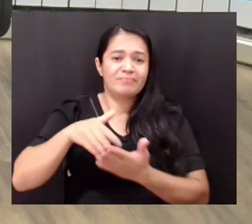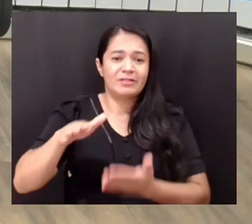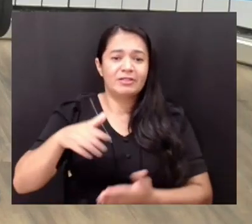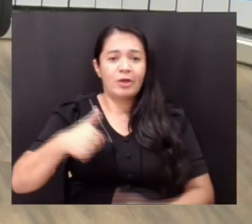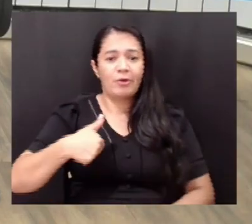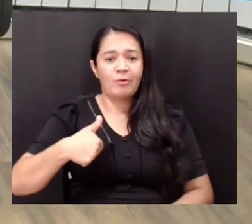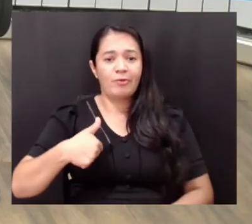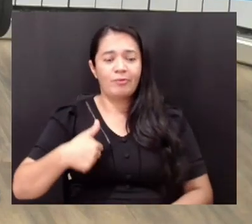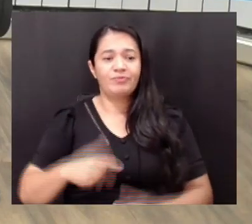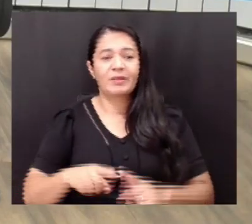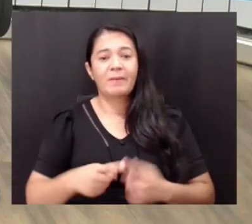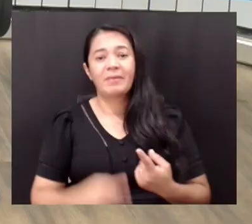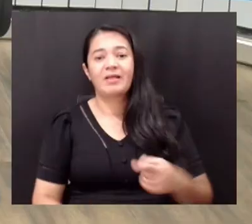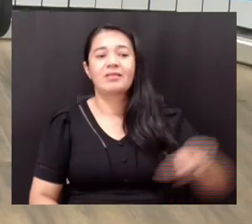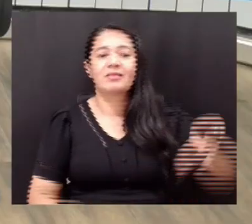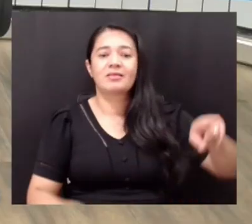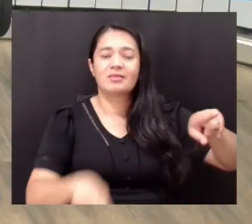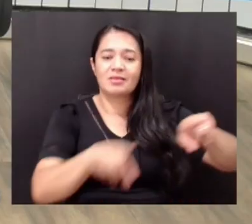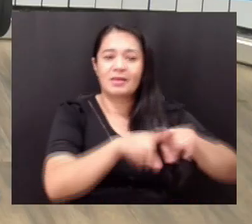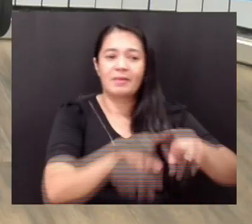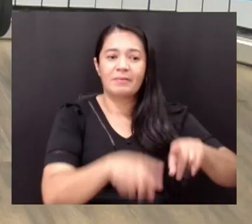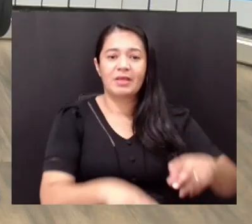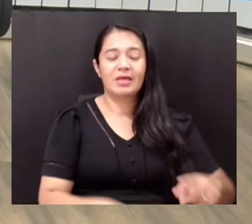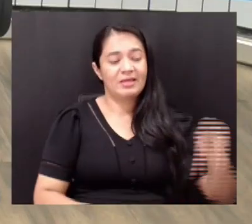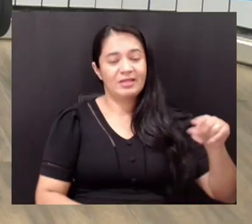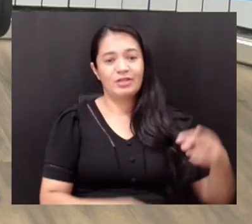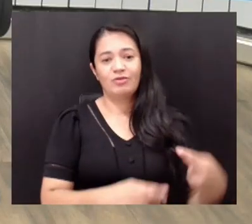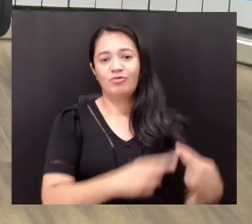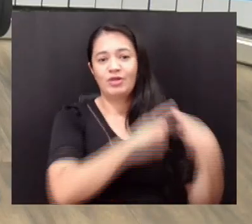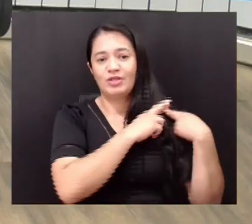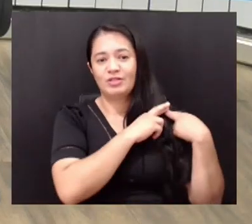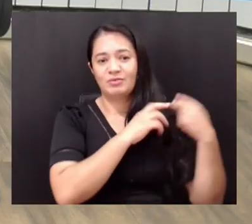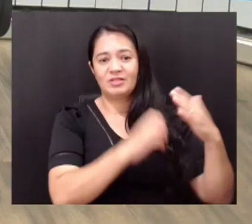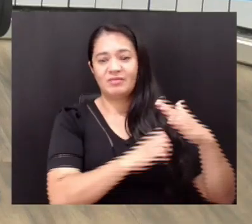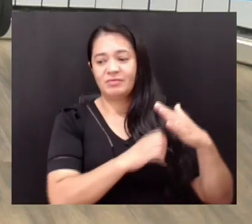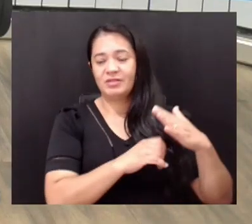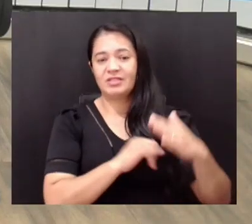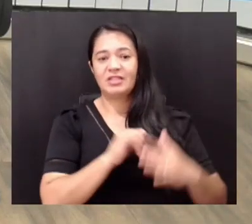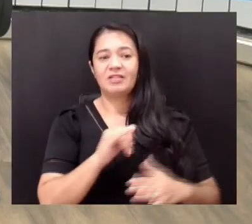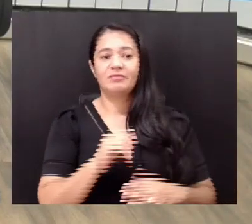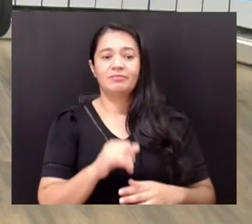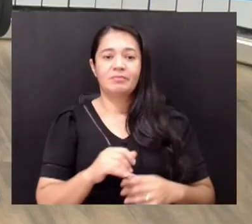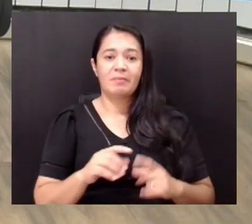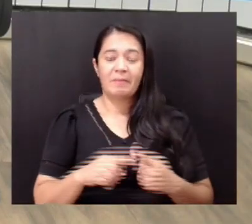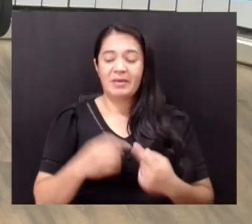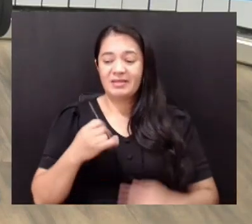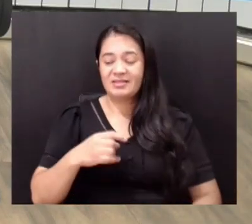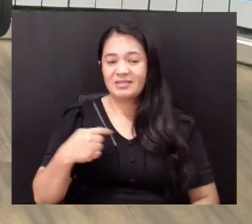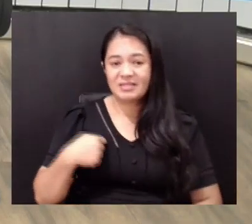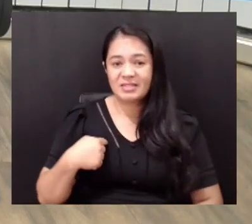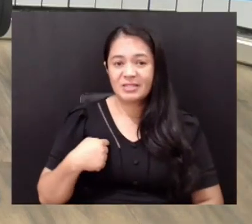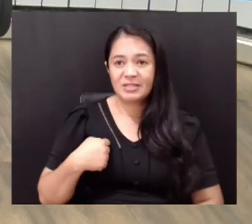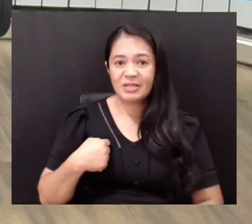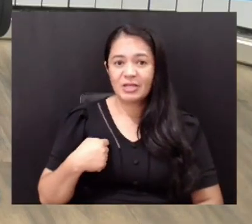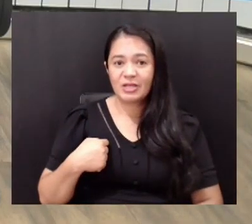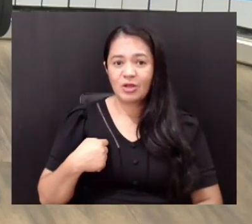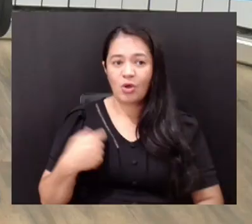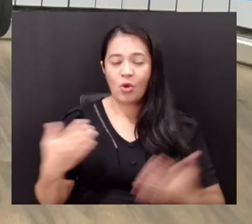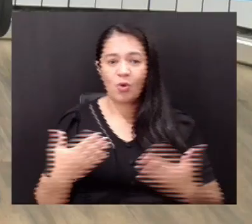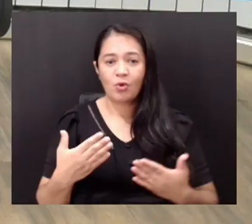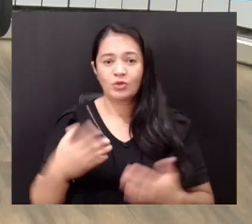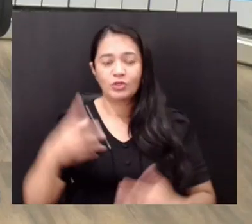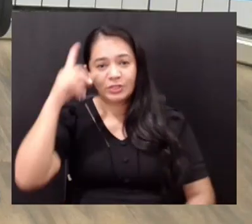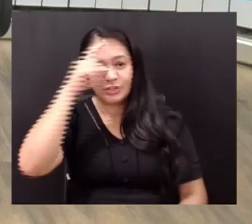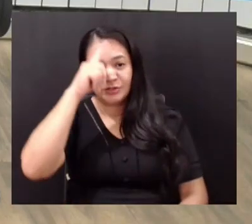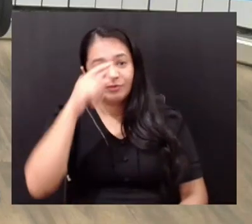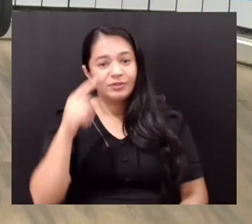tem o dono da empresa, que ele vai dizer o seguinte, bom, mas na situação que o país vive, já não está fácil lucrar.